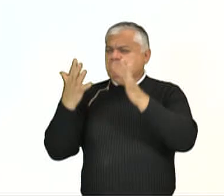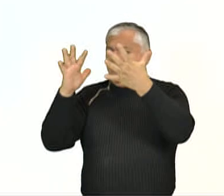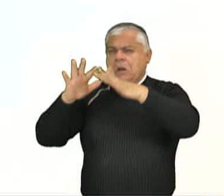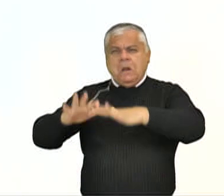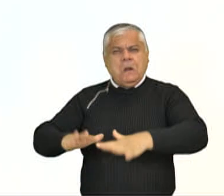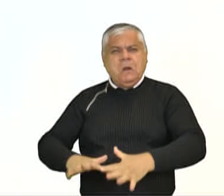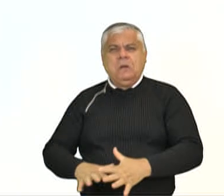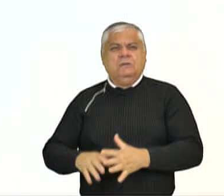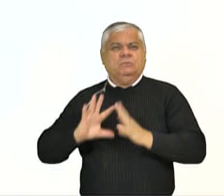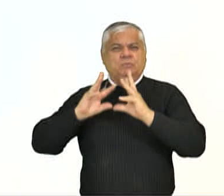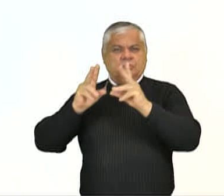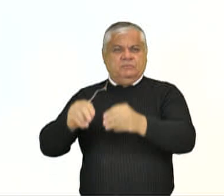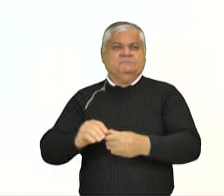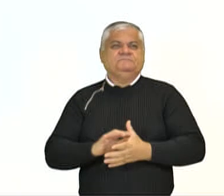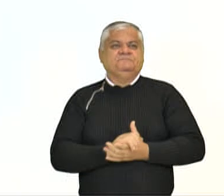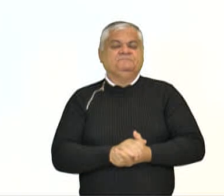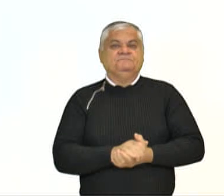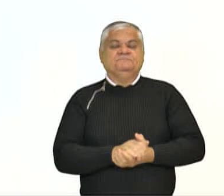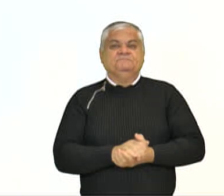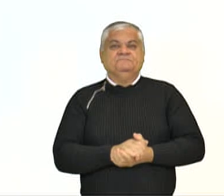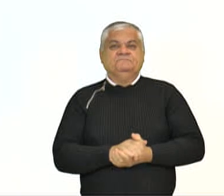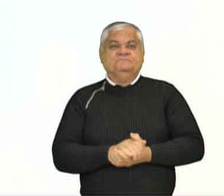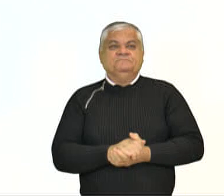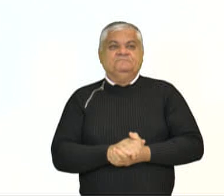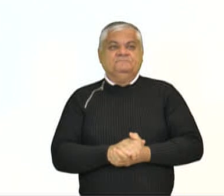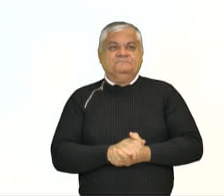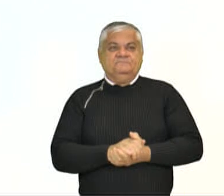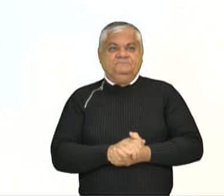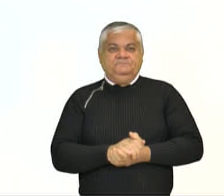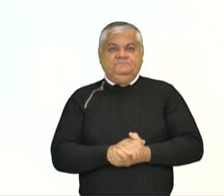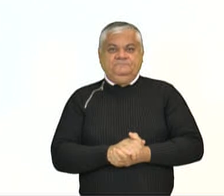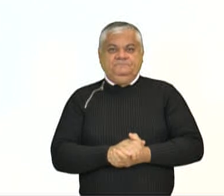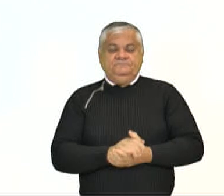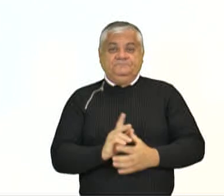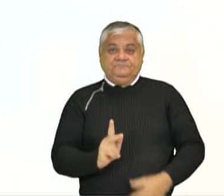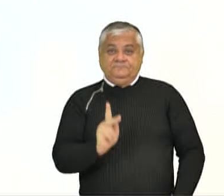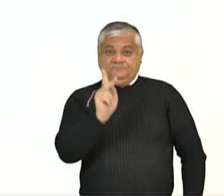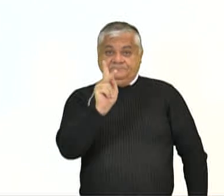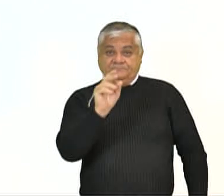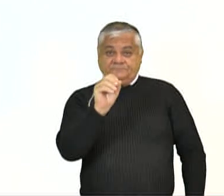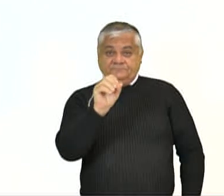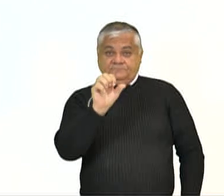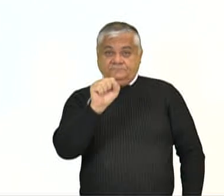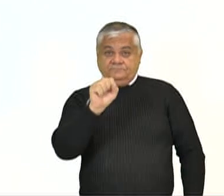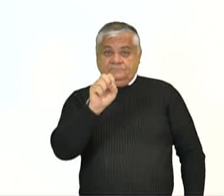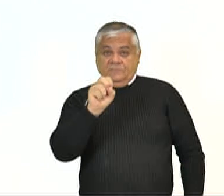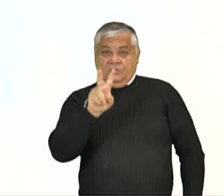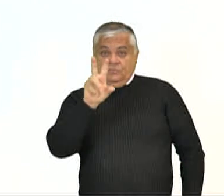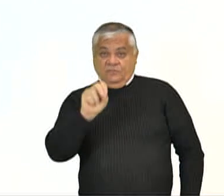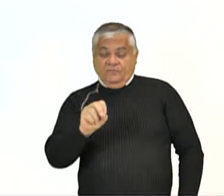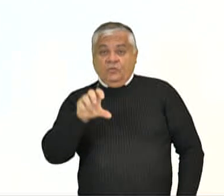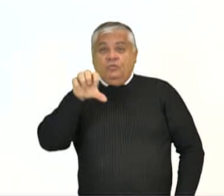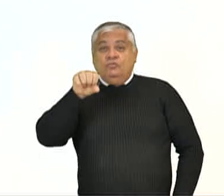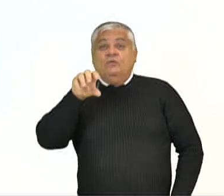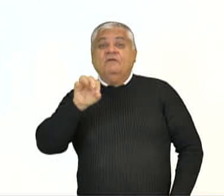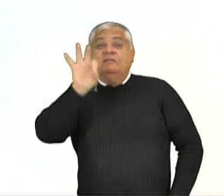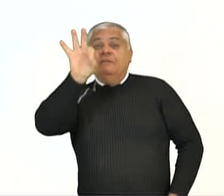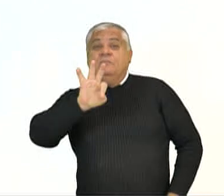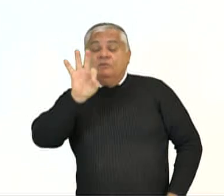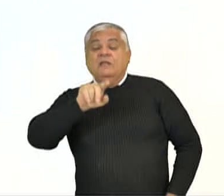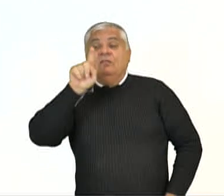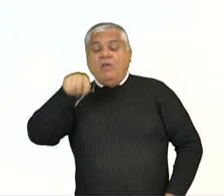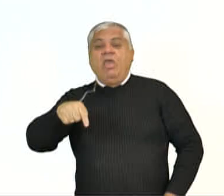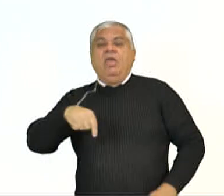muitas mortes. Kosovo também, que era um estado autônomo, 90% da população era de origem